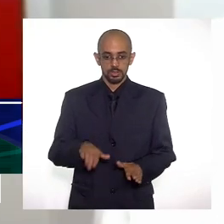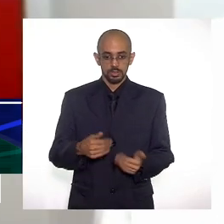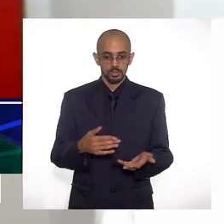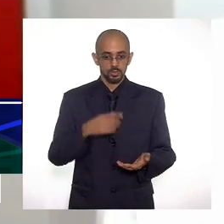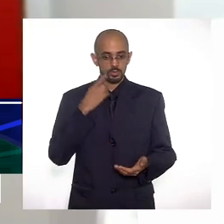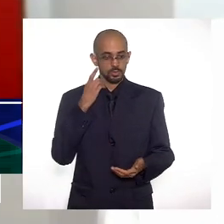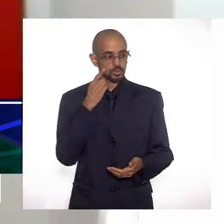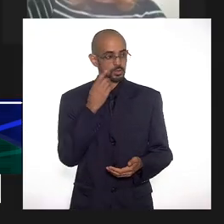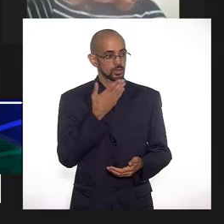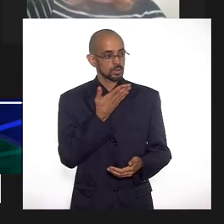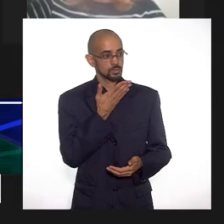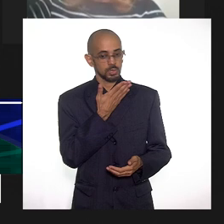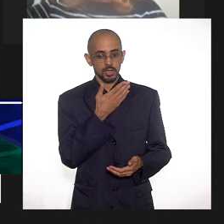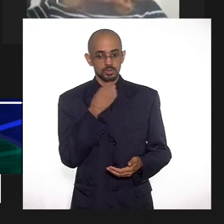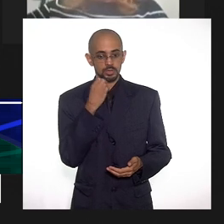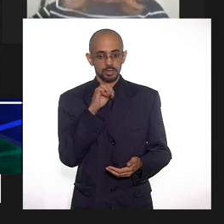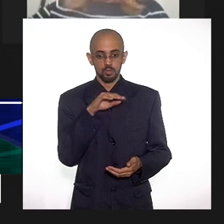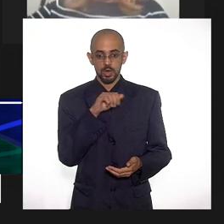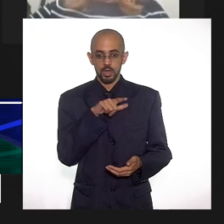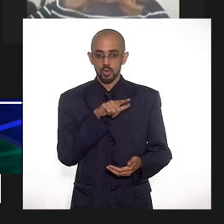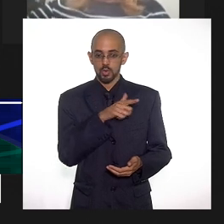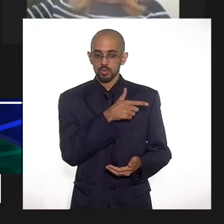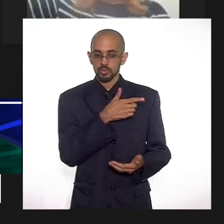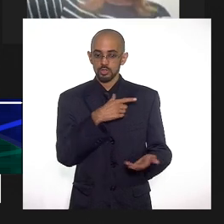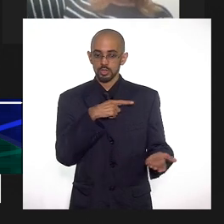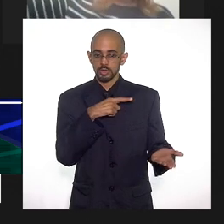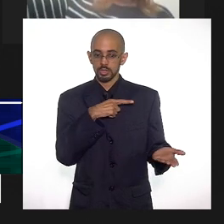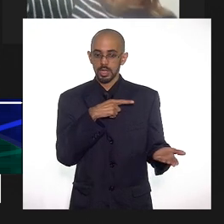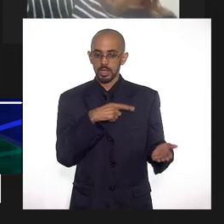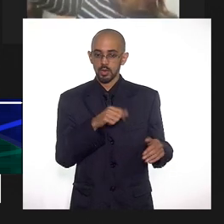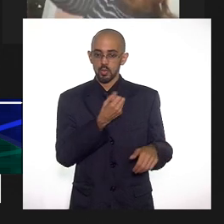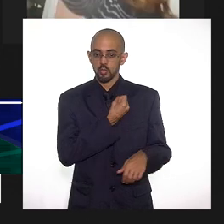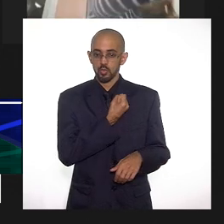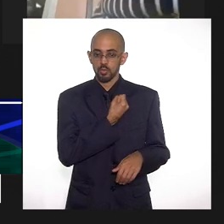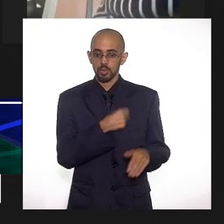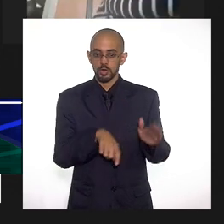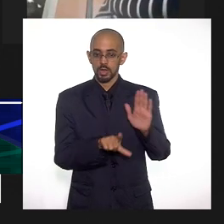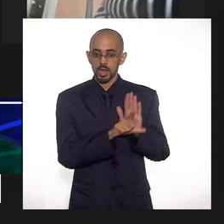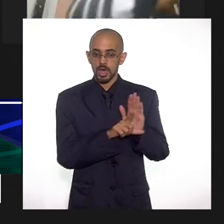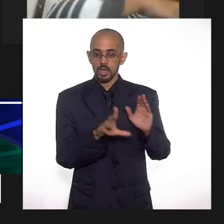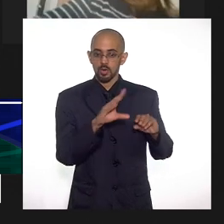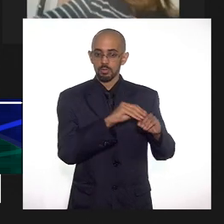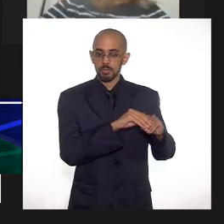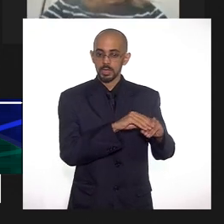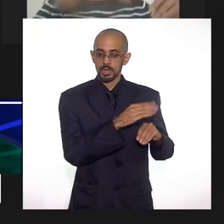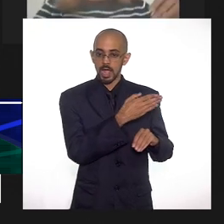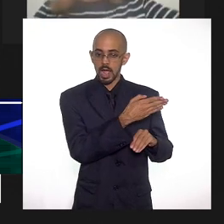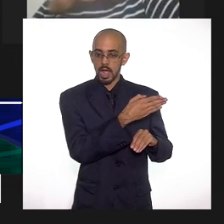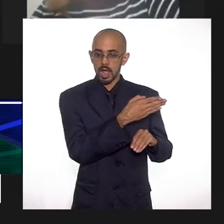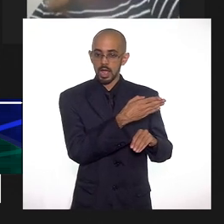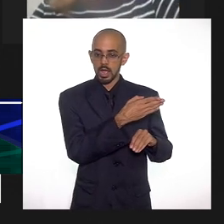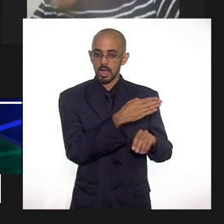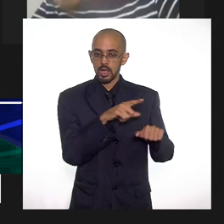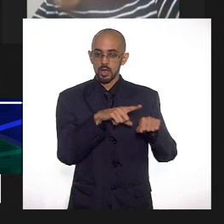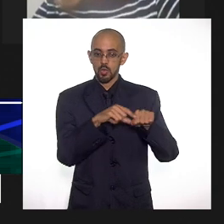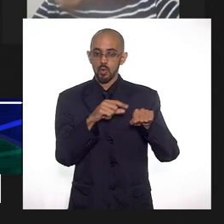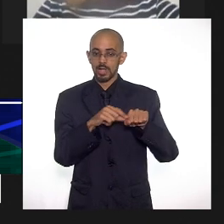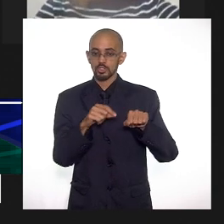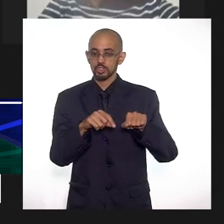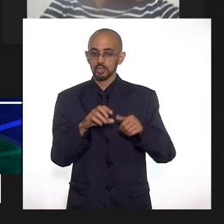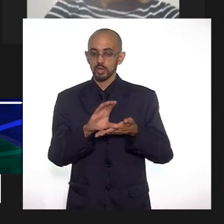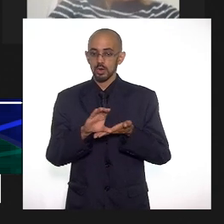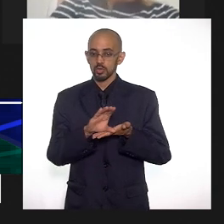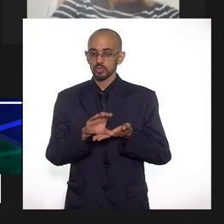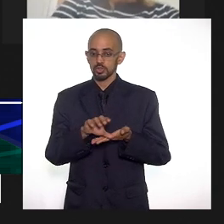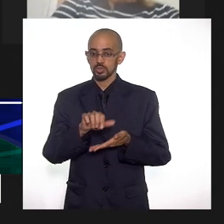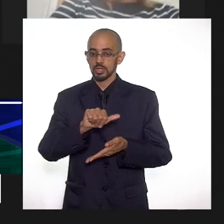complementar? Como? O número da lei complementar, artigo da Constituição é 150.